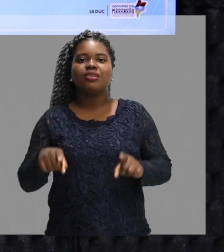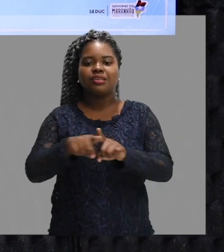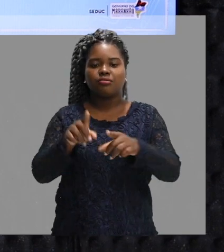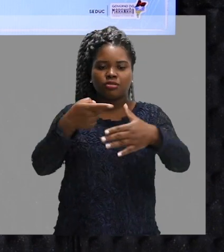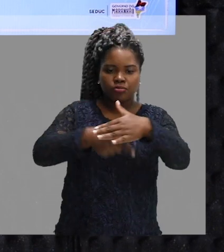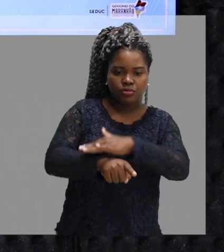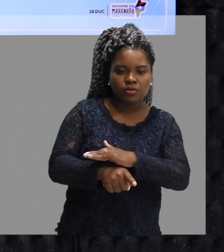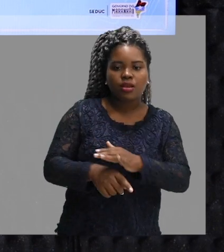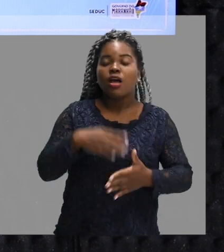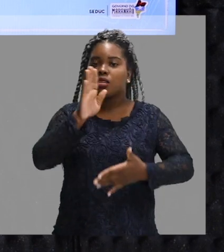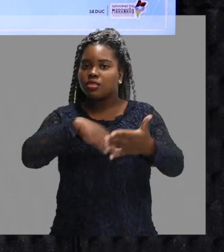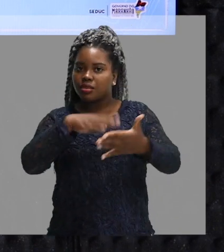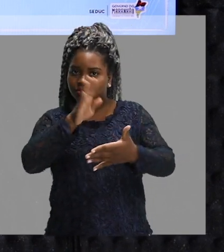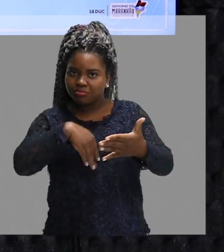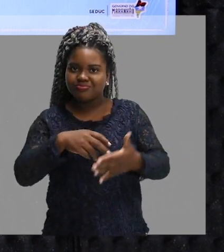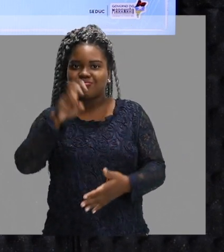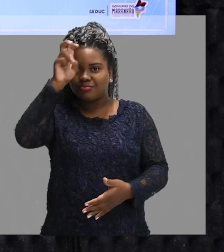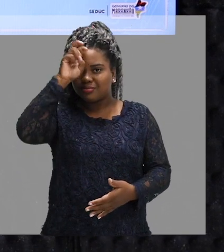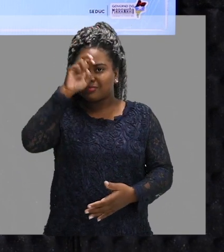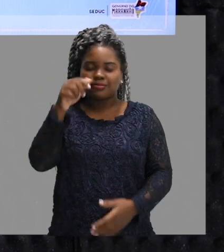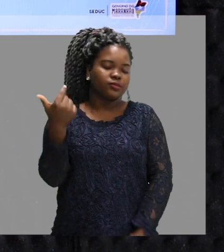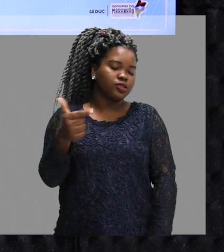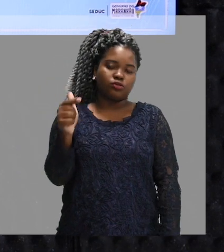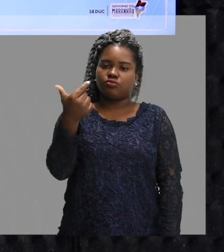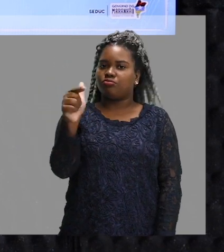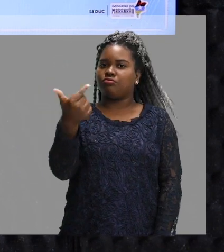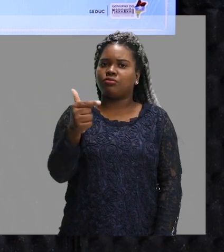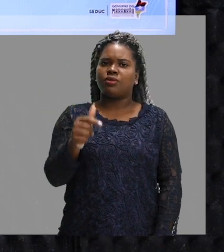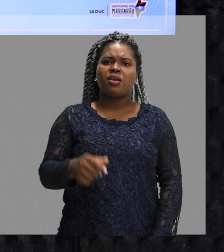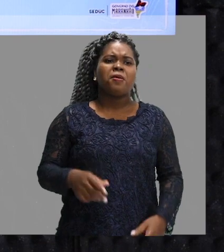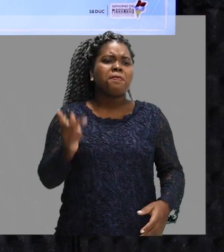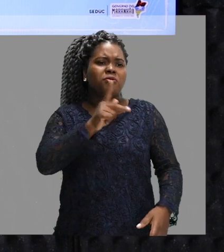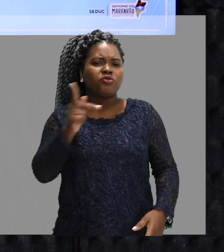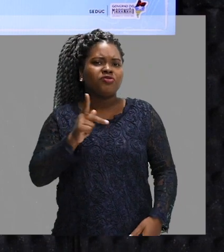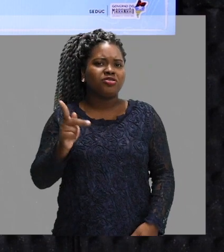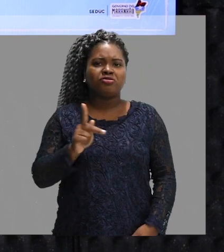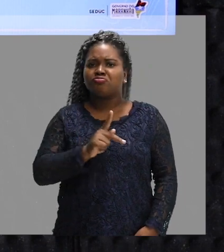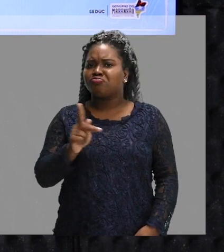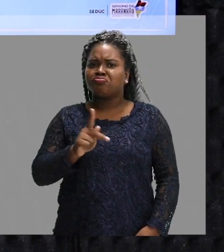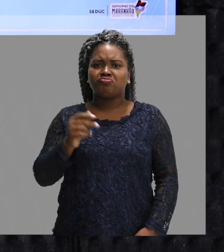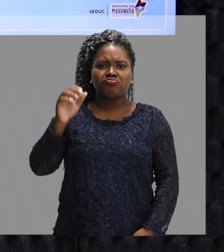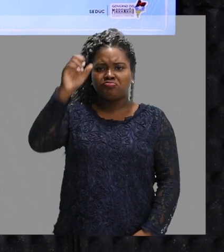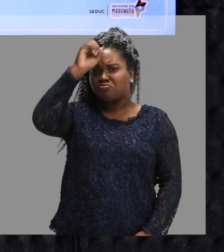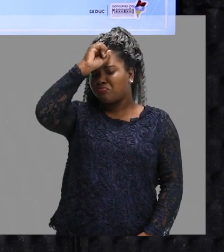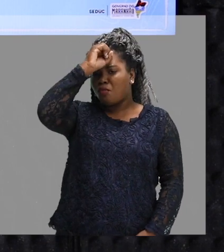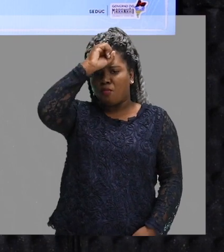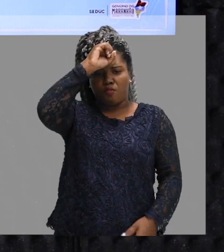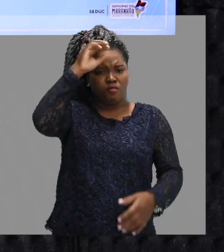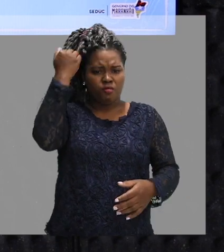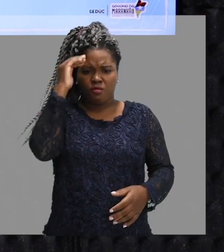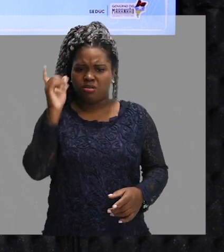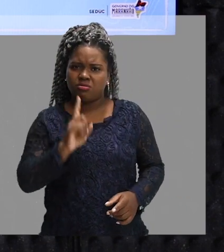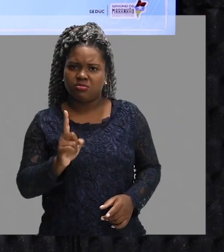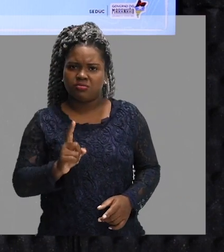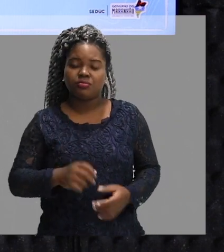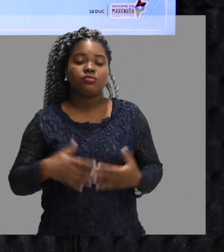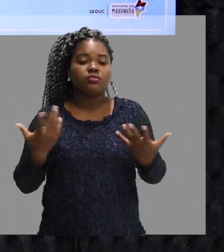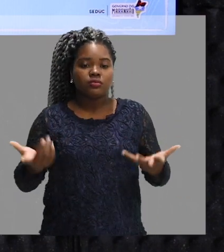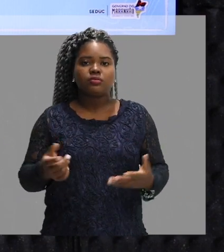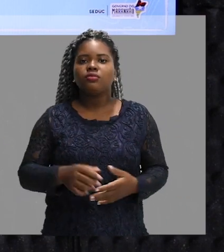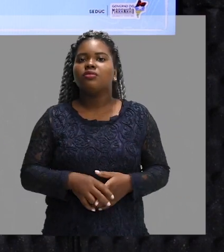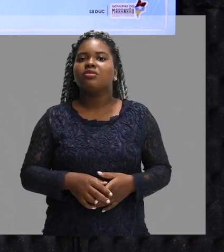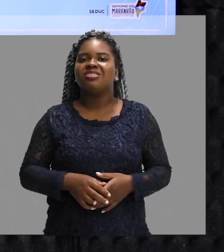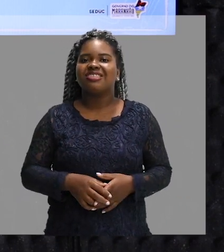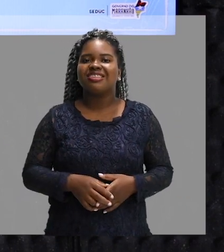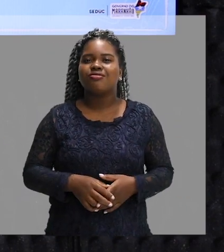egípcia, não existia isso. Professor, eu ainda não entendi nada. Bom, facilitar a vida de vocês. Alguém já viu gibi da história